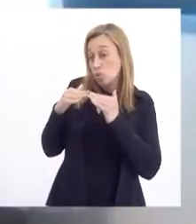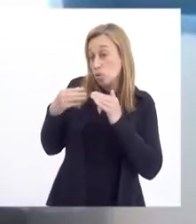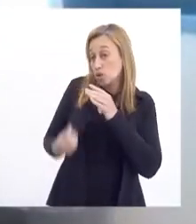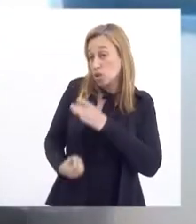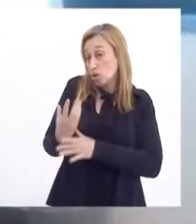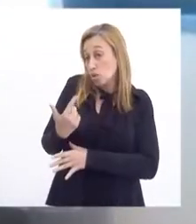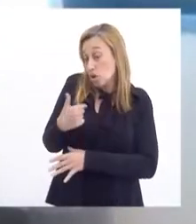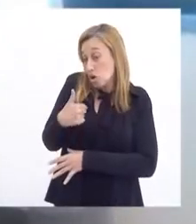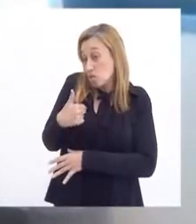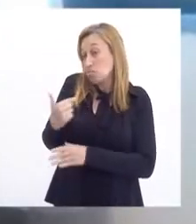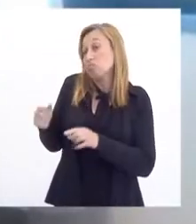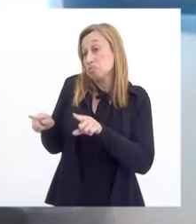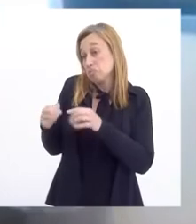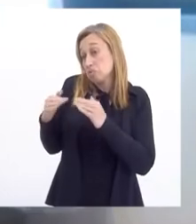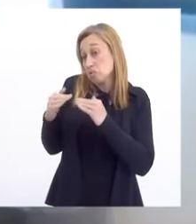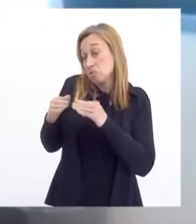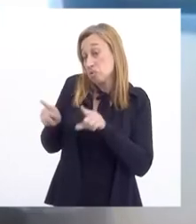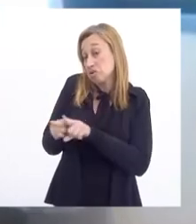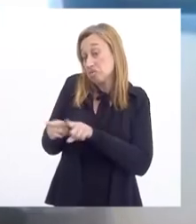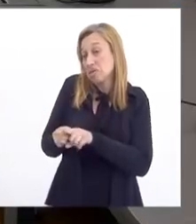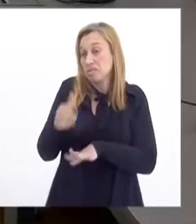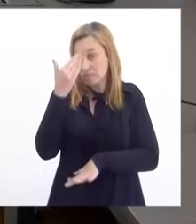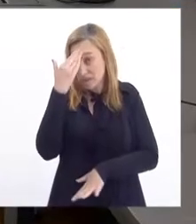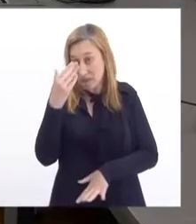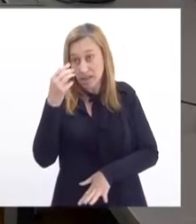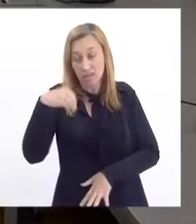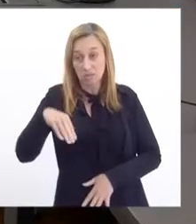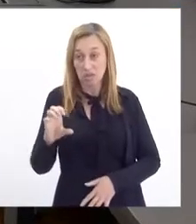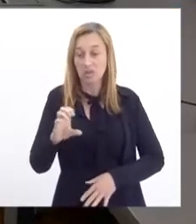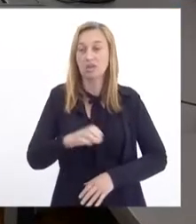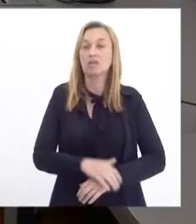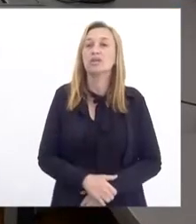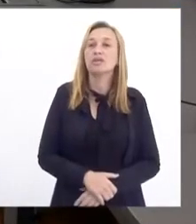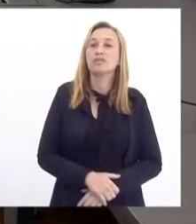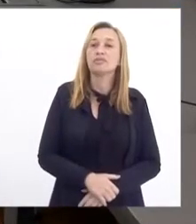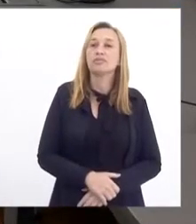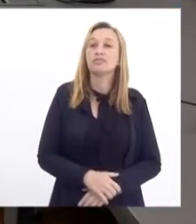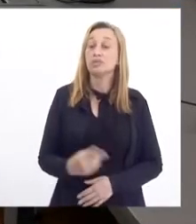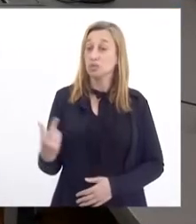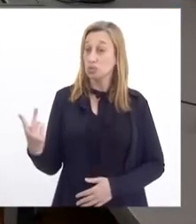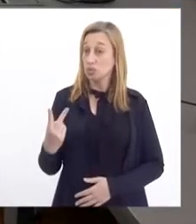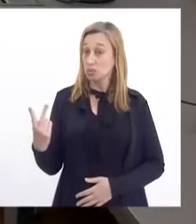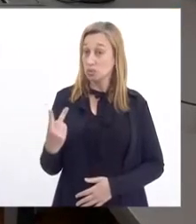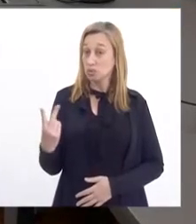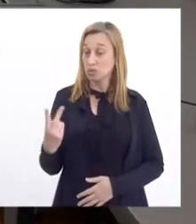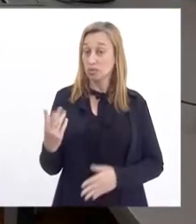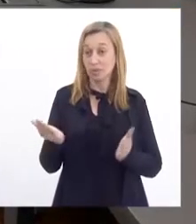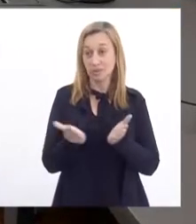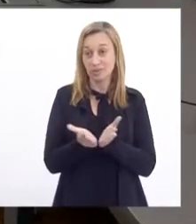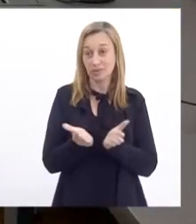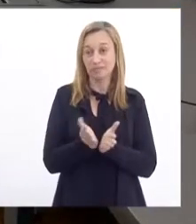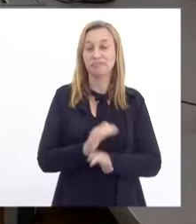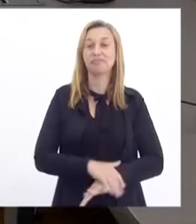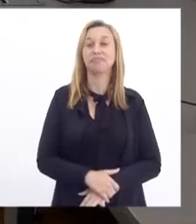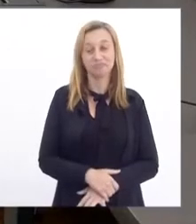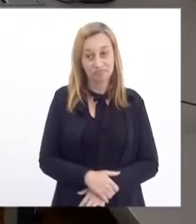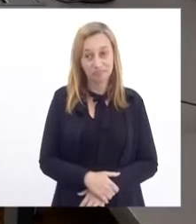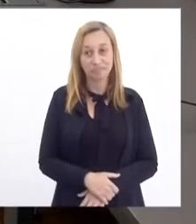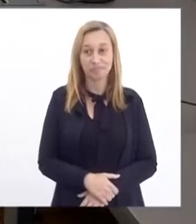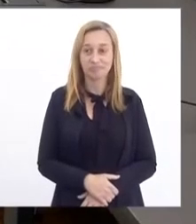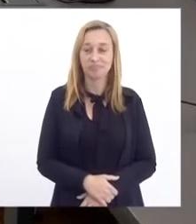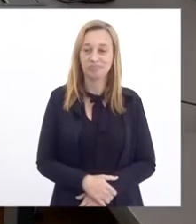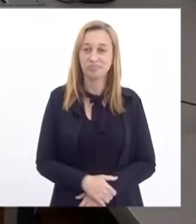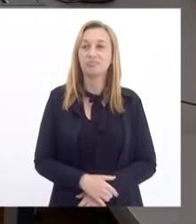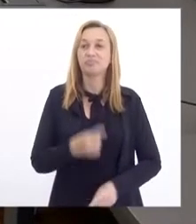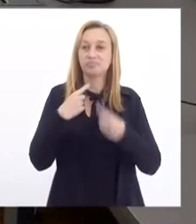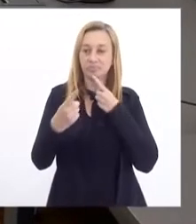E cabe a mim concordar. Obrigado, e continuar. São ambos cristãos. Ambos cristãos. Em